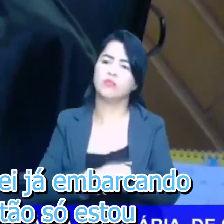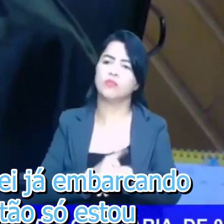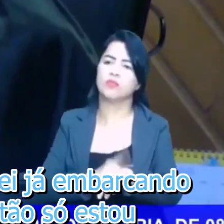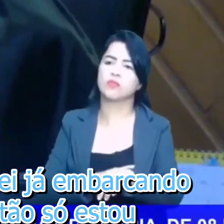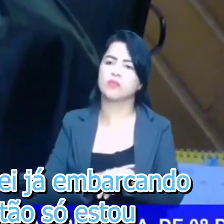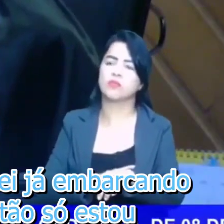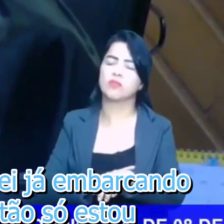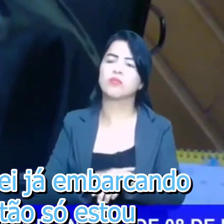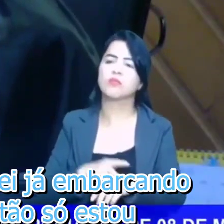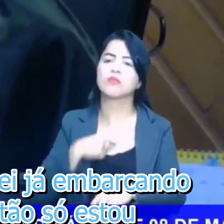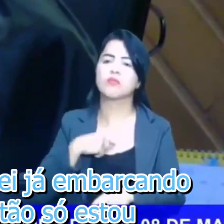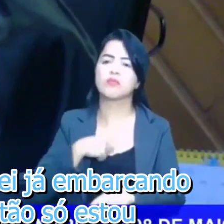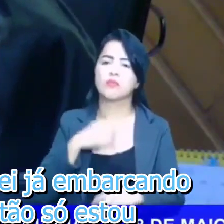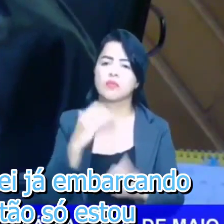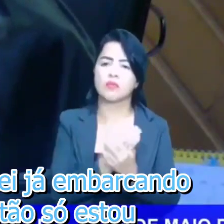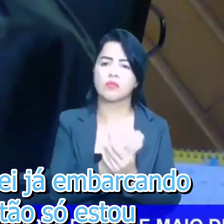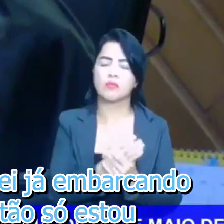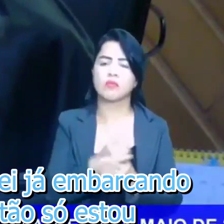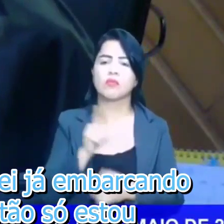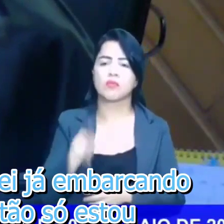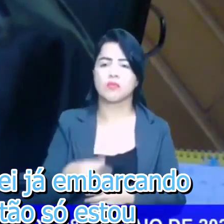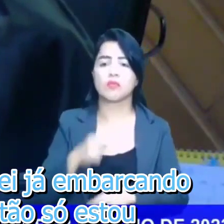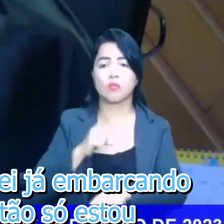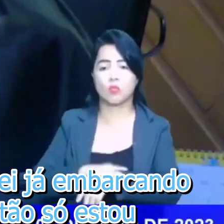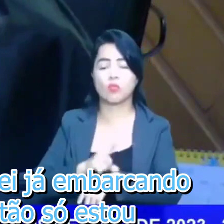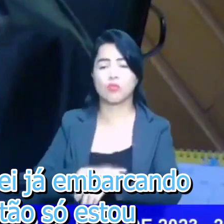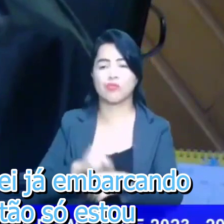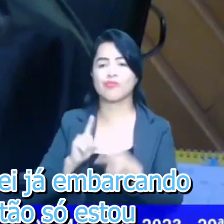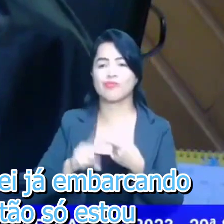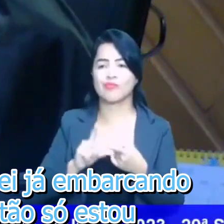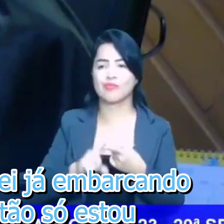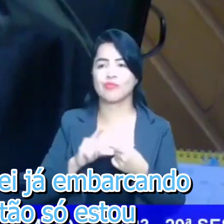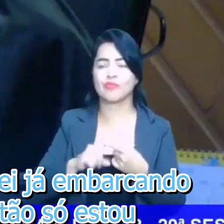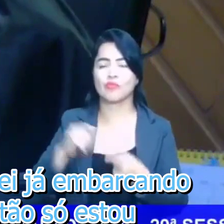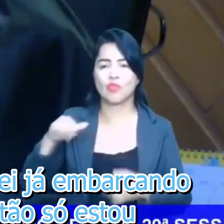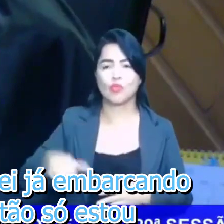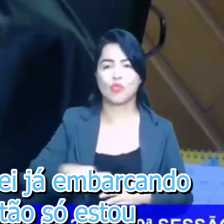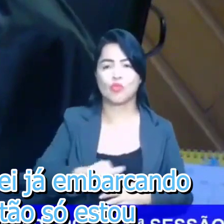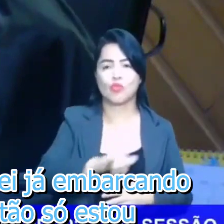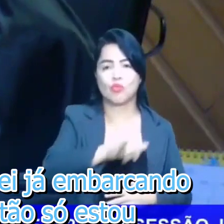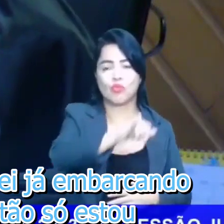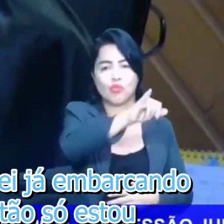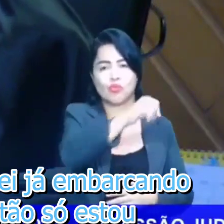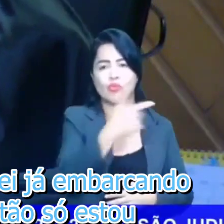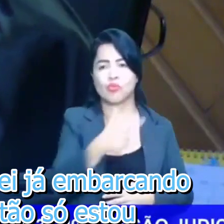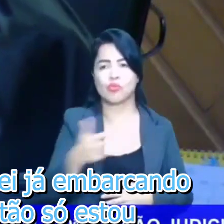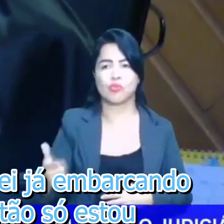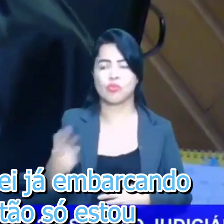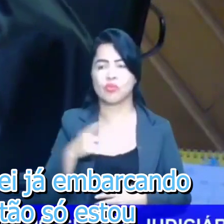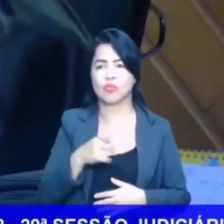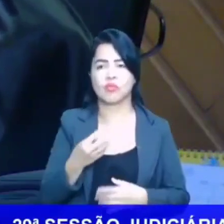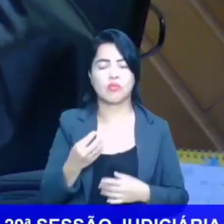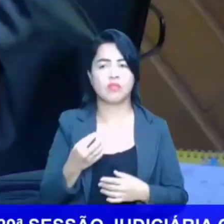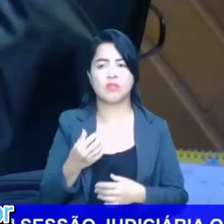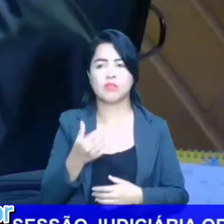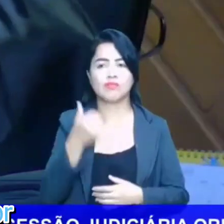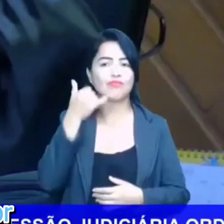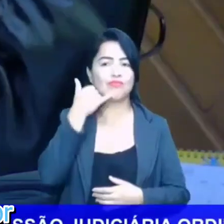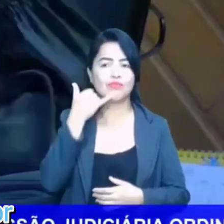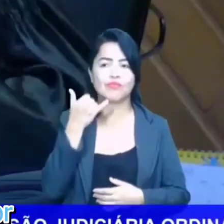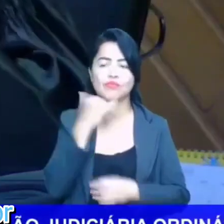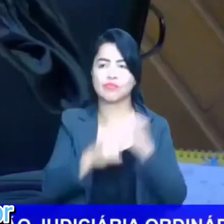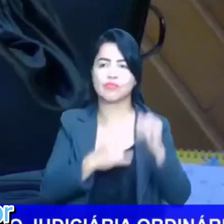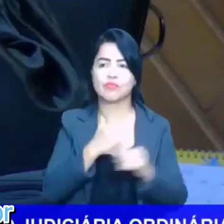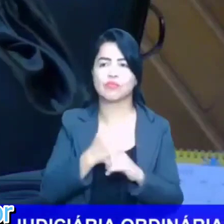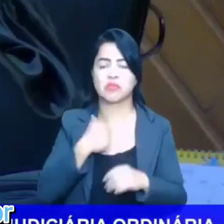seu computador. O desembargador está vestido com sua toga. É um homem de pele clara, cabelos e barbas grisalhas.